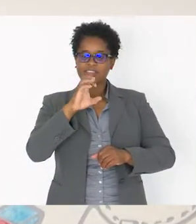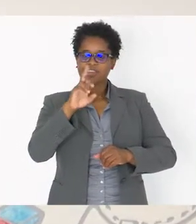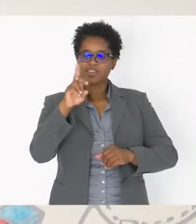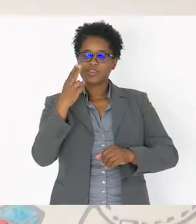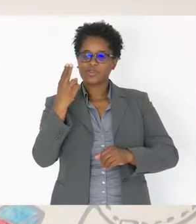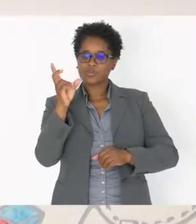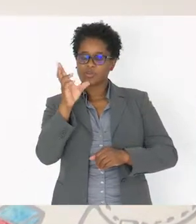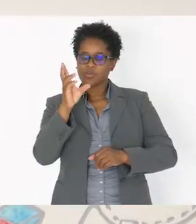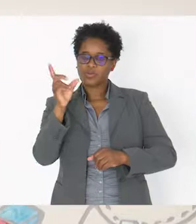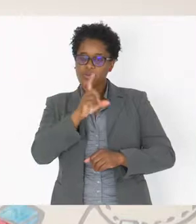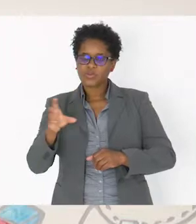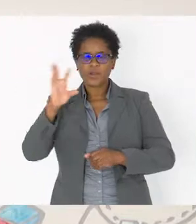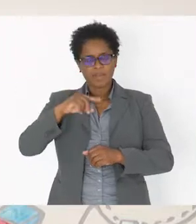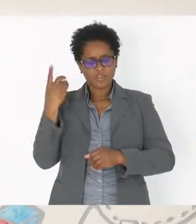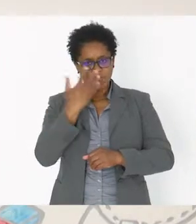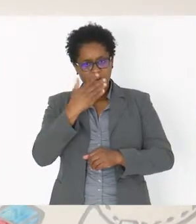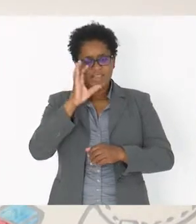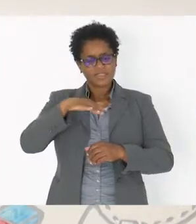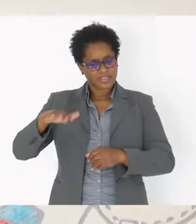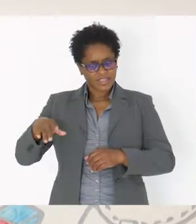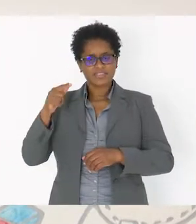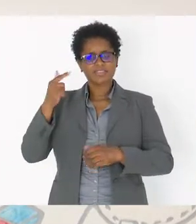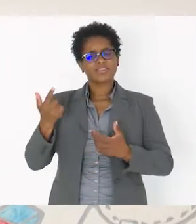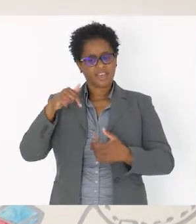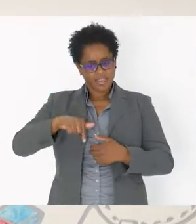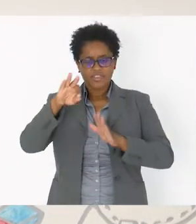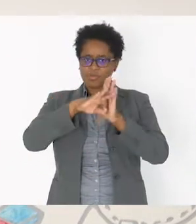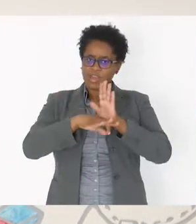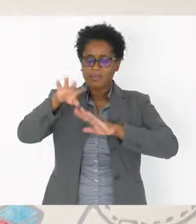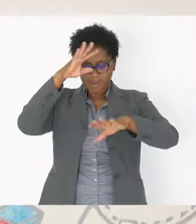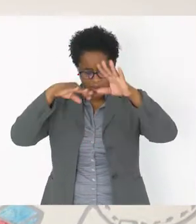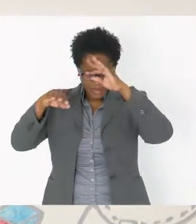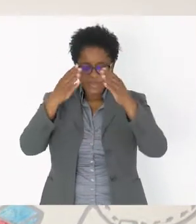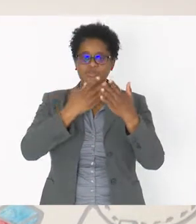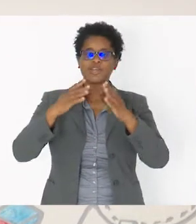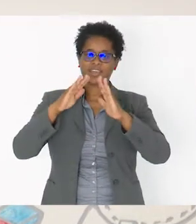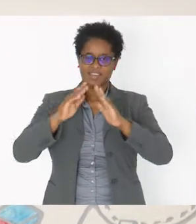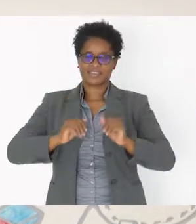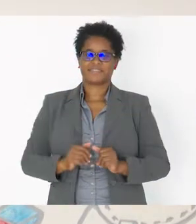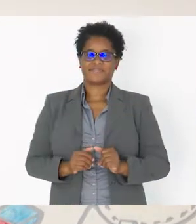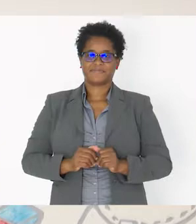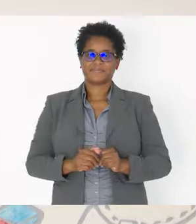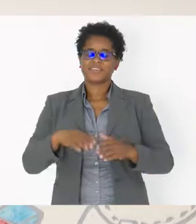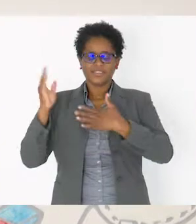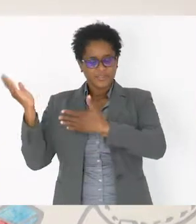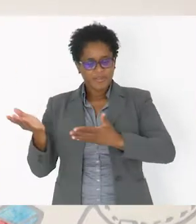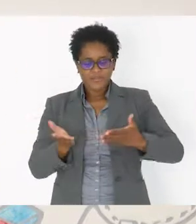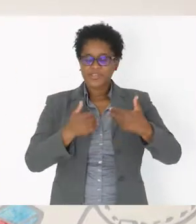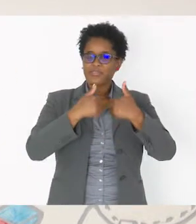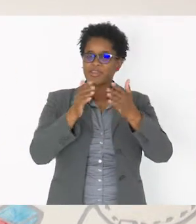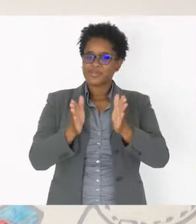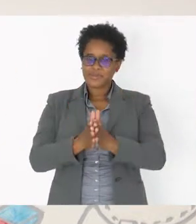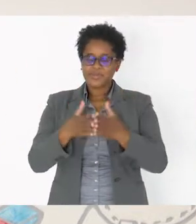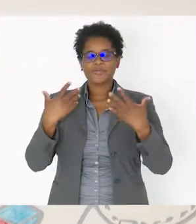uma aula de Ciências Integradas aqui no programa Aprender e Estudar em Casa. Sejam